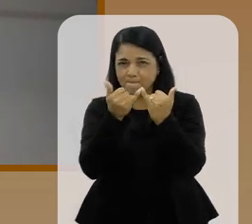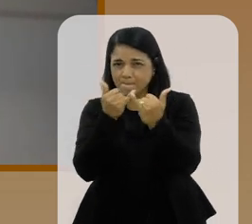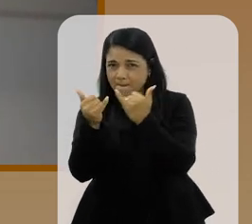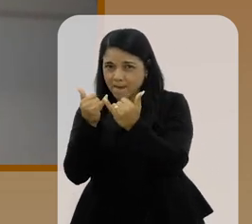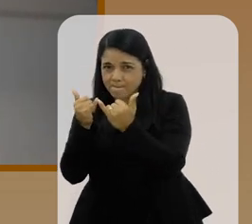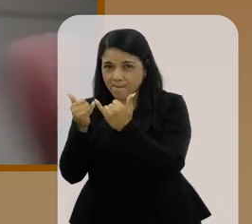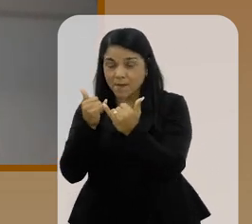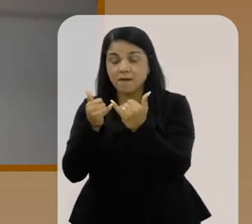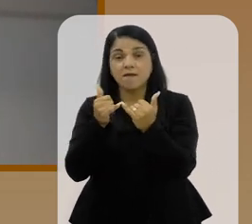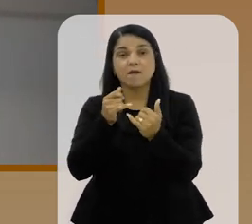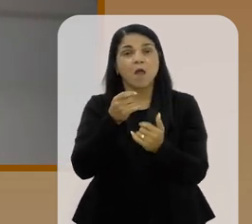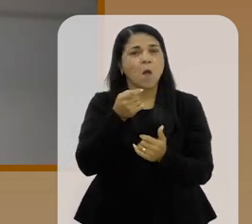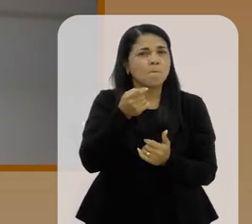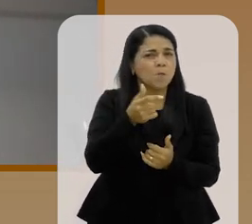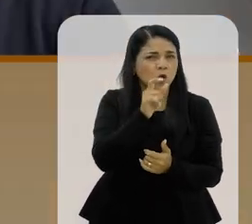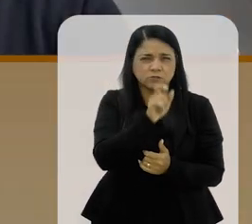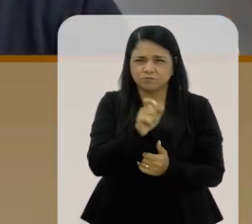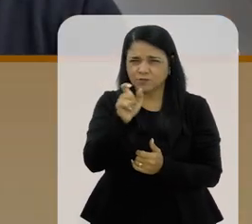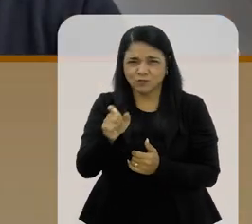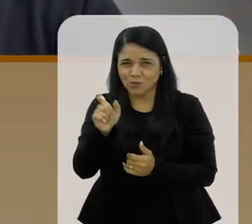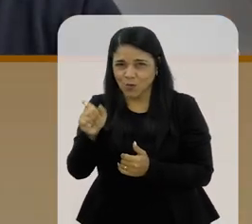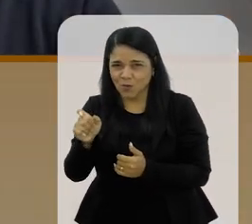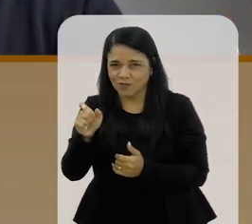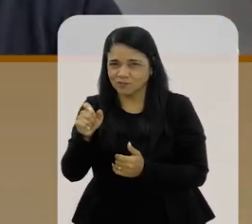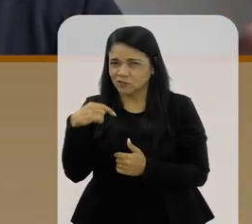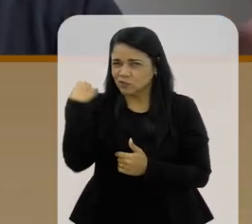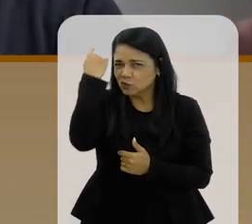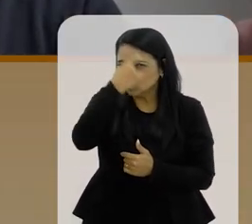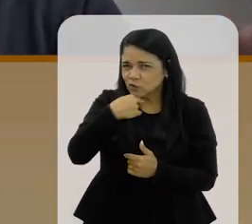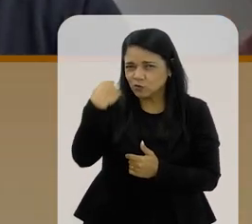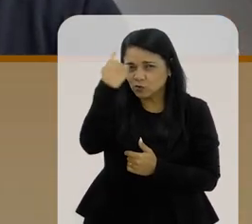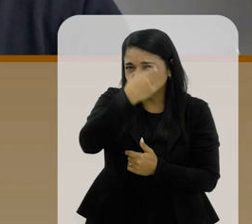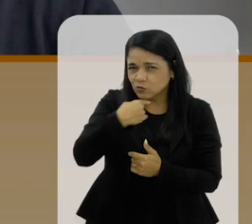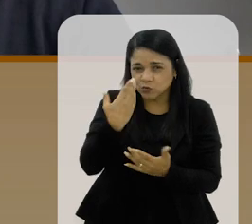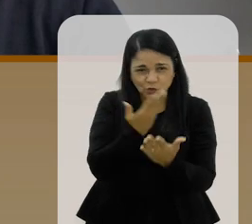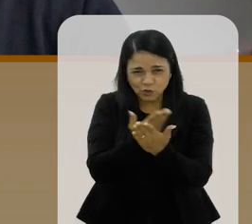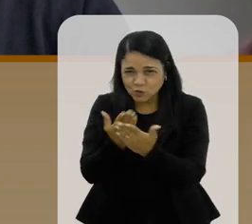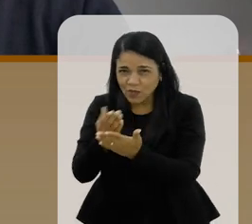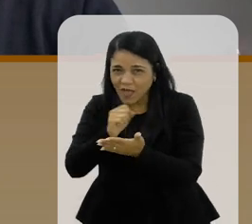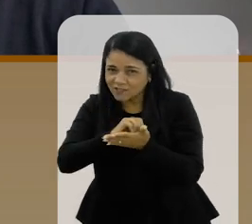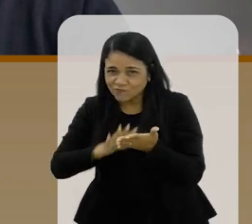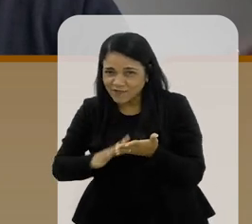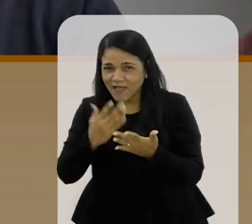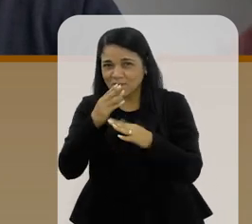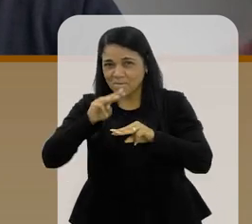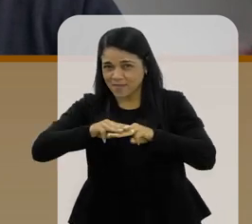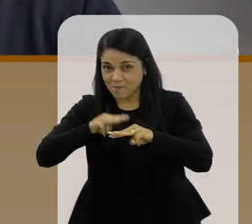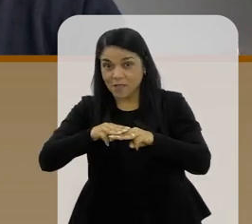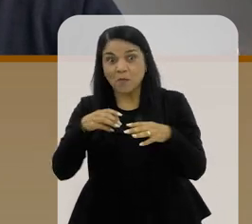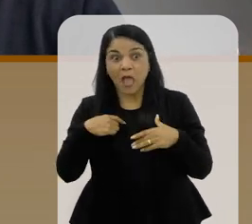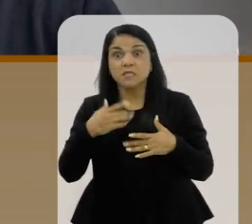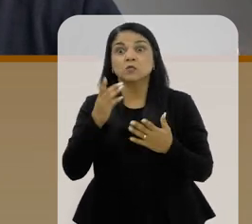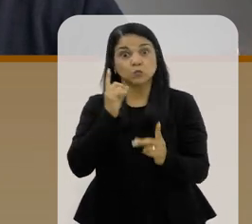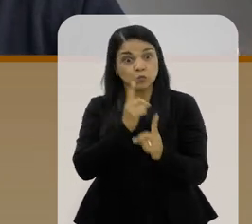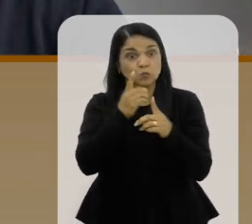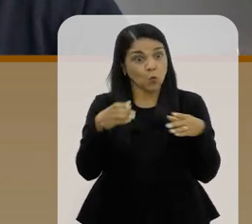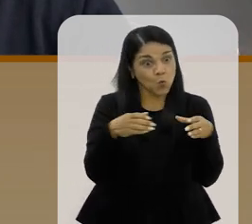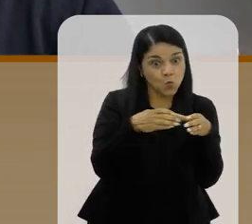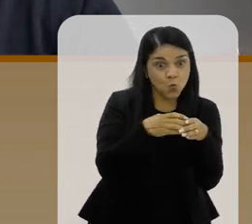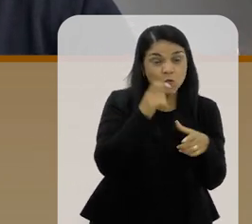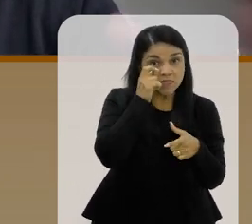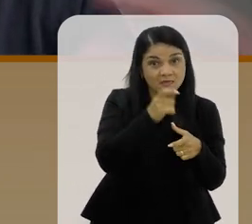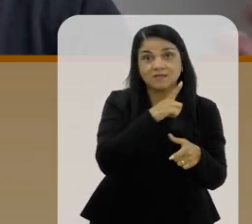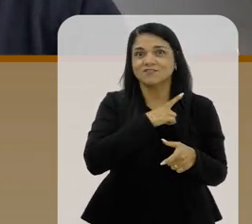época similares. Poucas pessoas gostariam de passar muitas horas por dia fazendo exercícios de matemática. Existia um grupo de pessoas que poderia